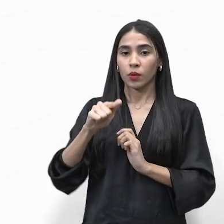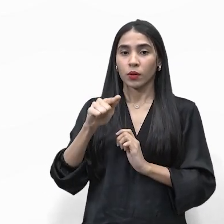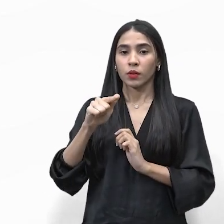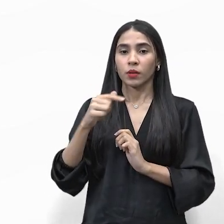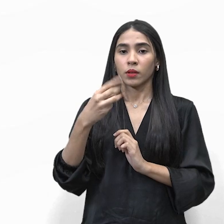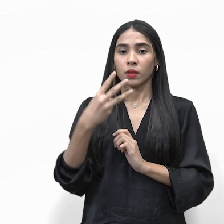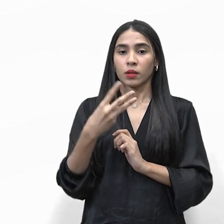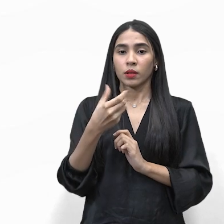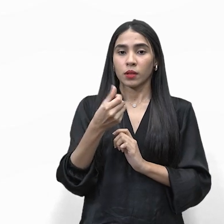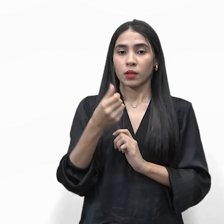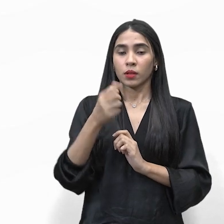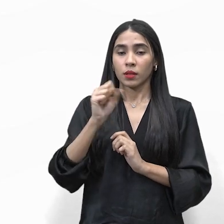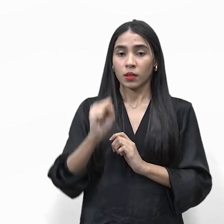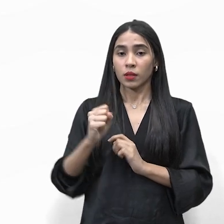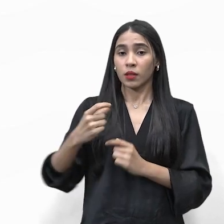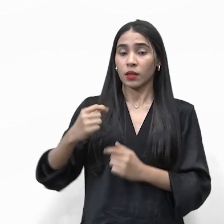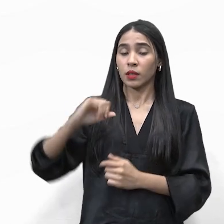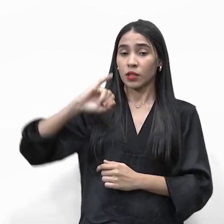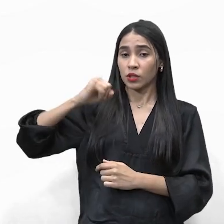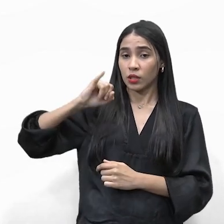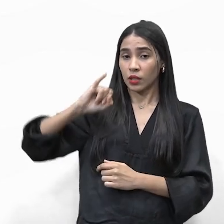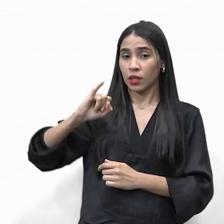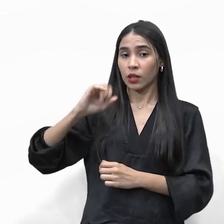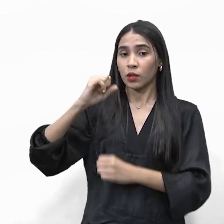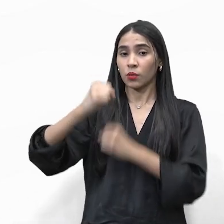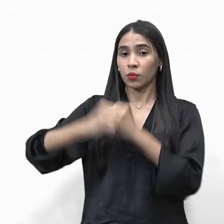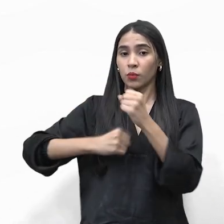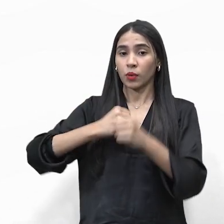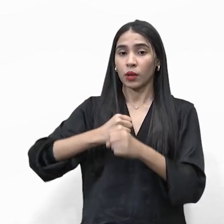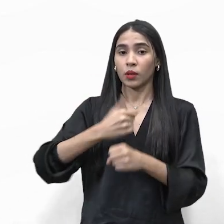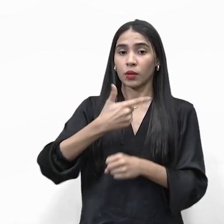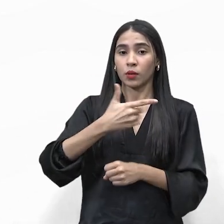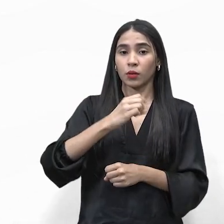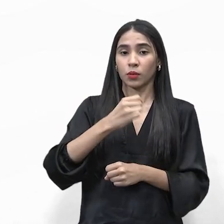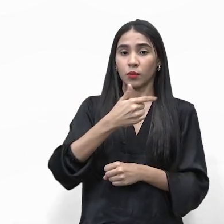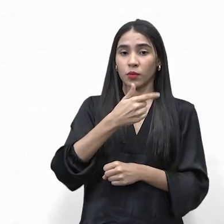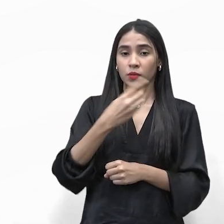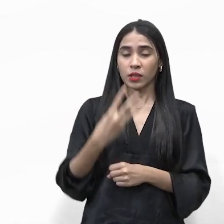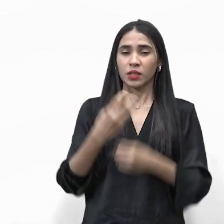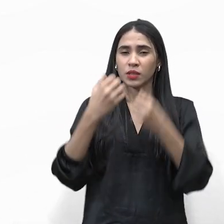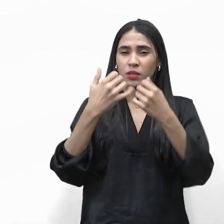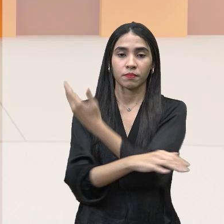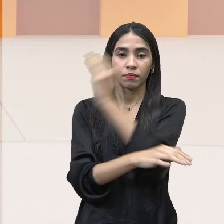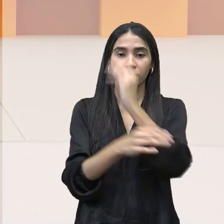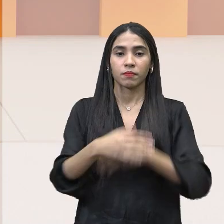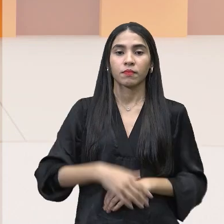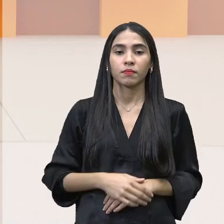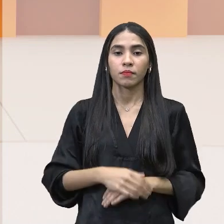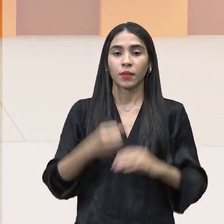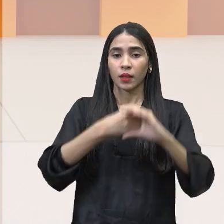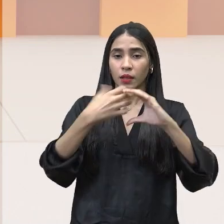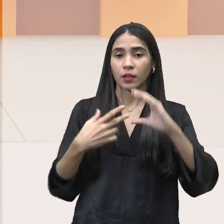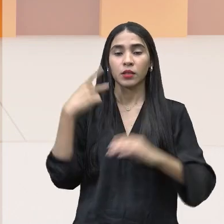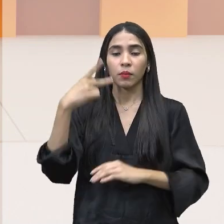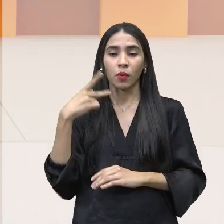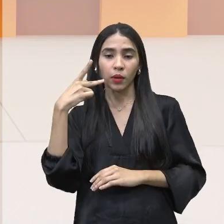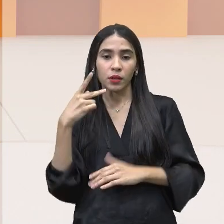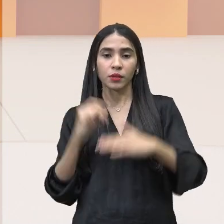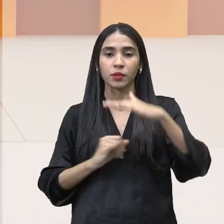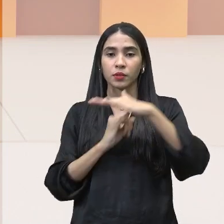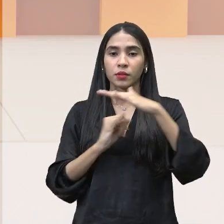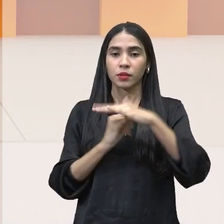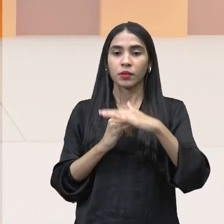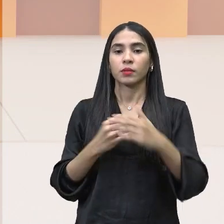11.368, de 1º de janeiro de 2023, dispõe sobre a governança do Fundo